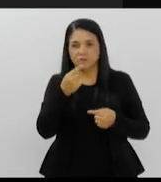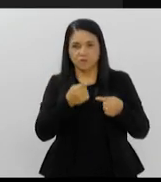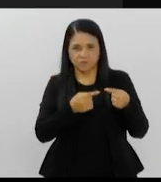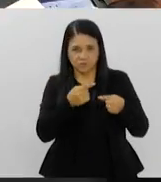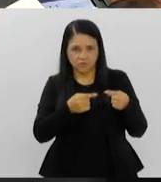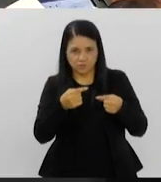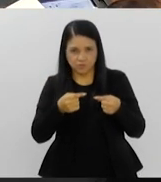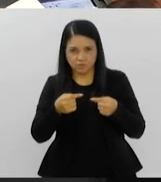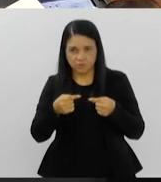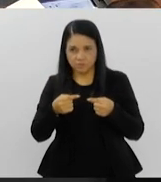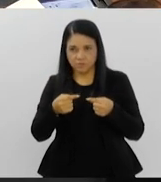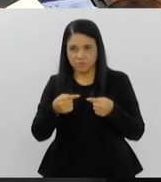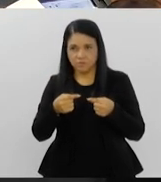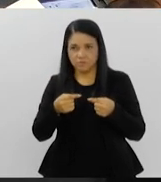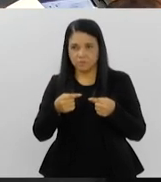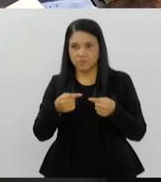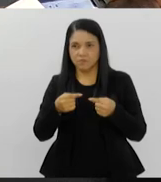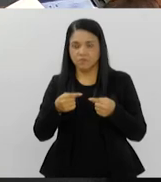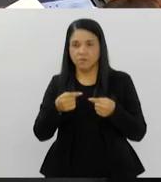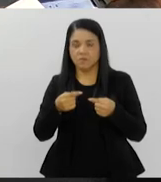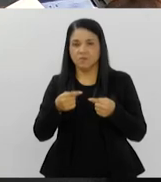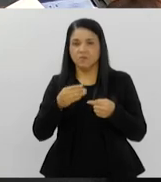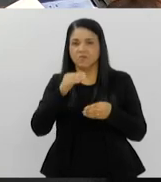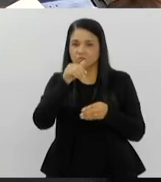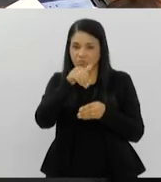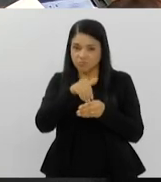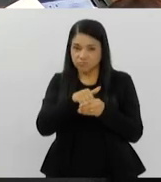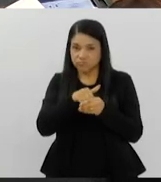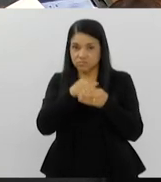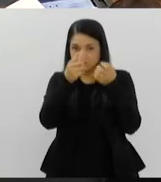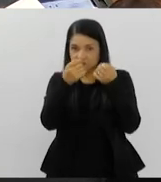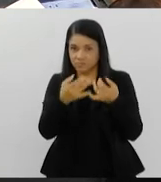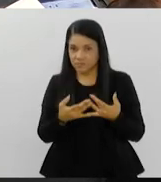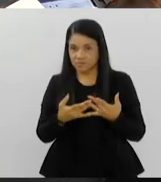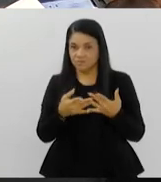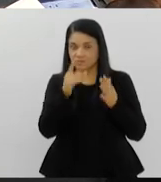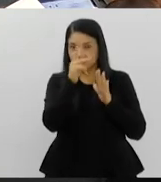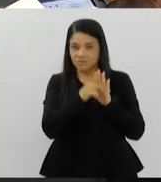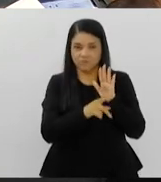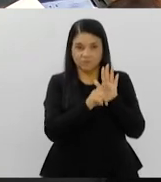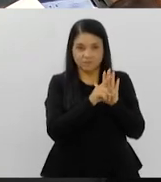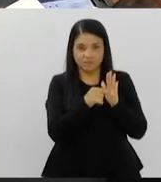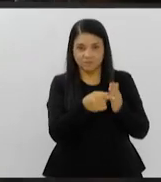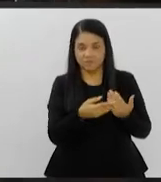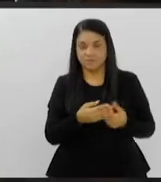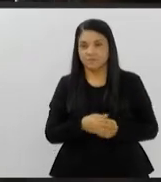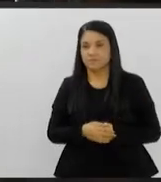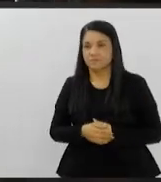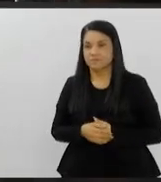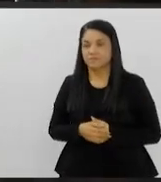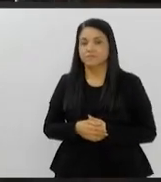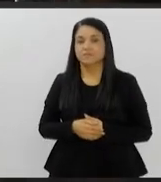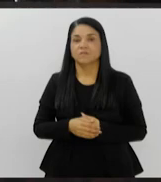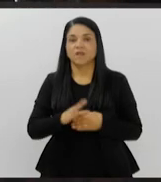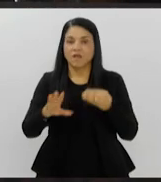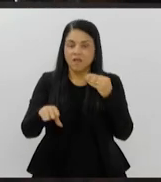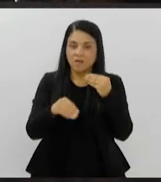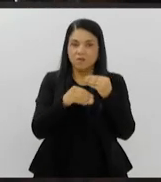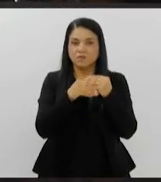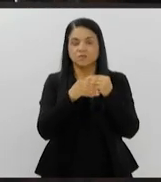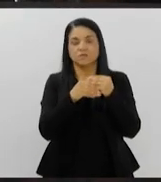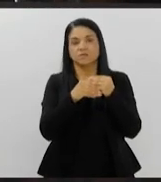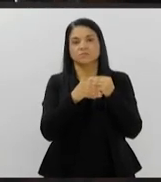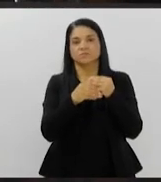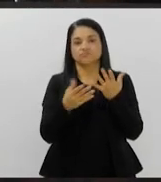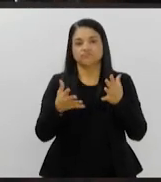discussão? Não, ainda estou cantando ainda o projeto. Ah, desculpa. Que dispõe sobre a inclusão da pessoa em